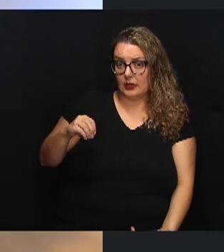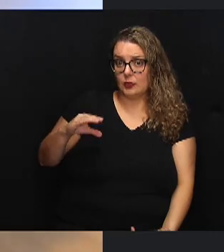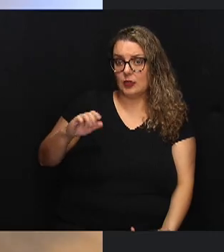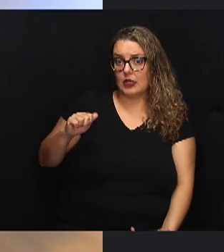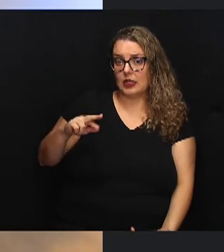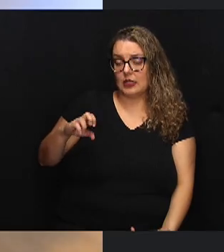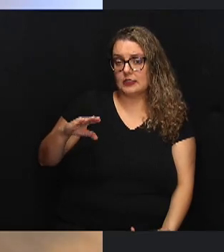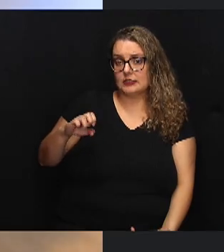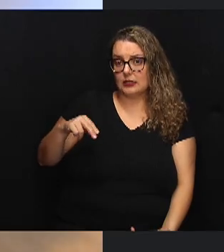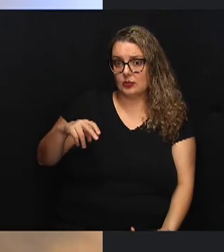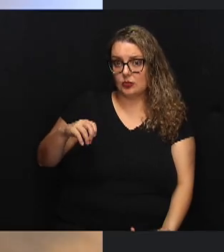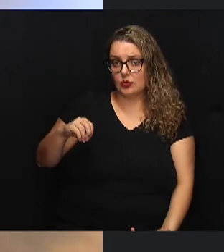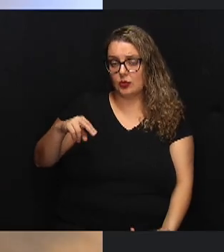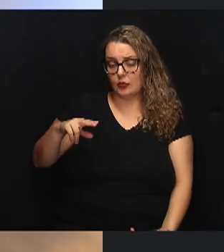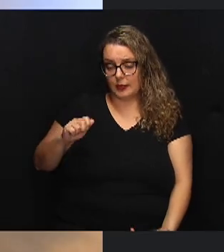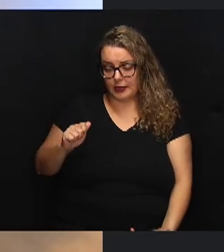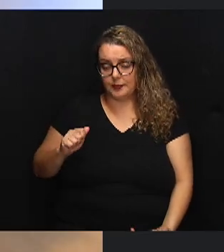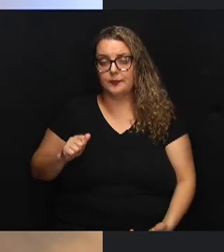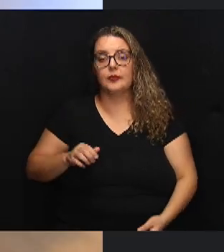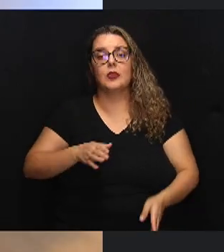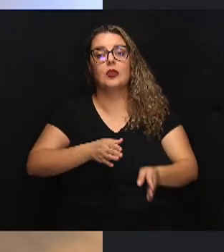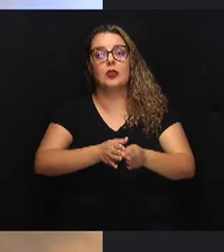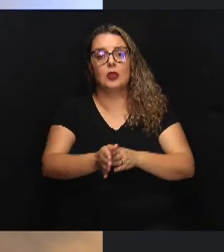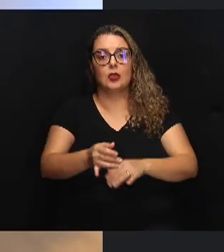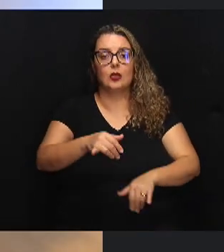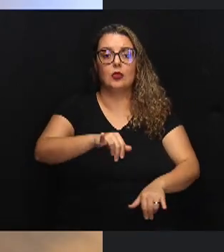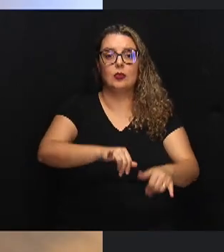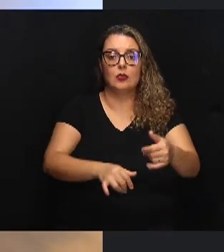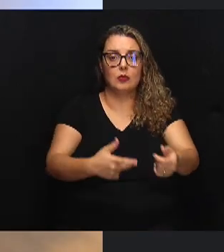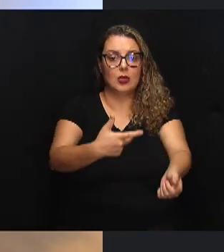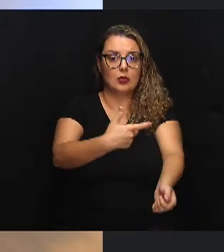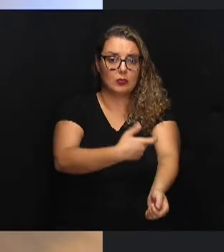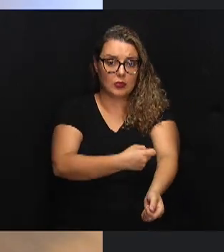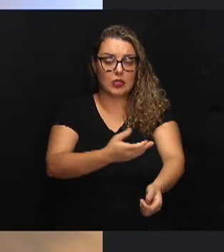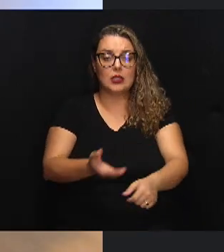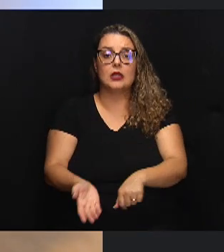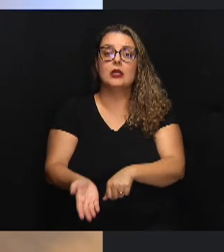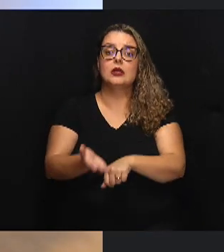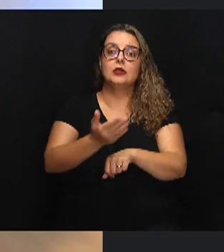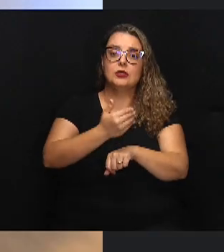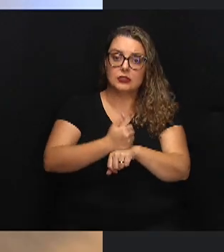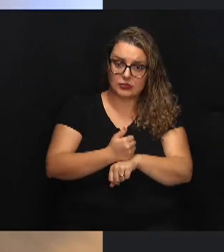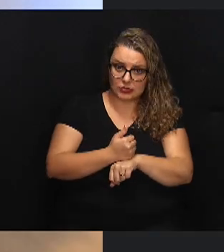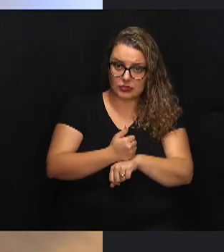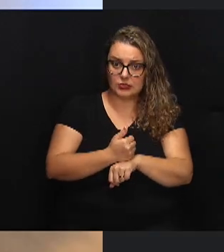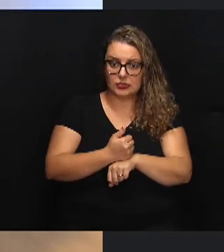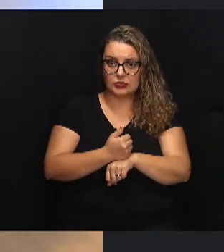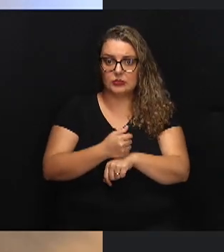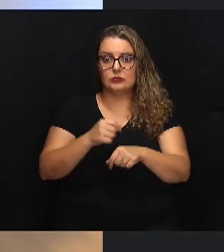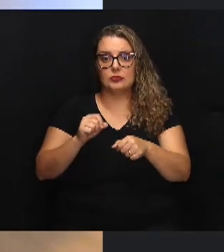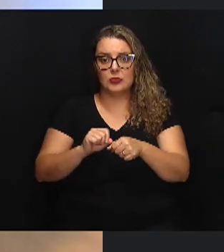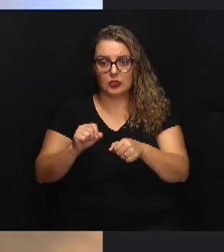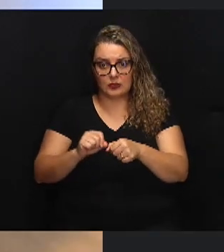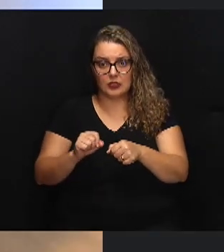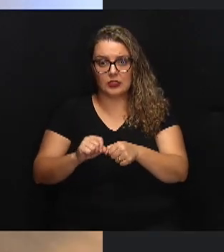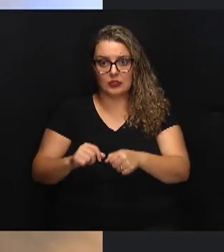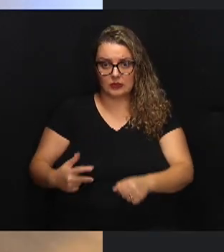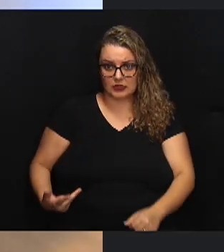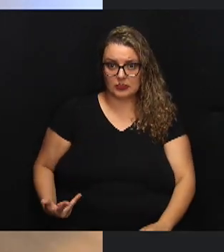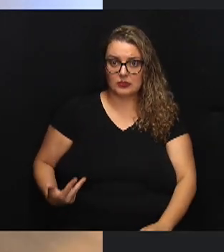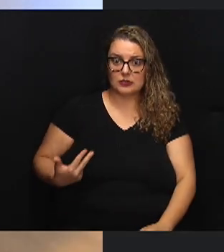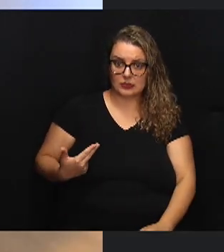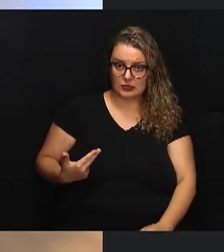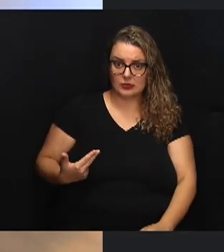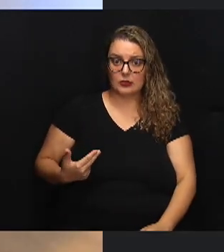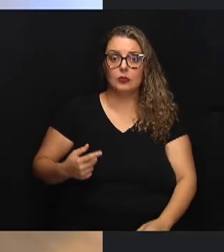recomendado seria realmente a gente fazer uma quimioterapia antes da gente submeter esse paciente à cirurgia,